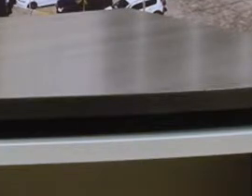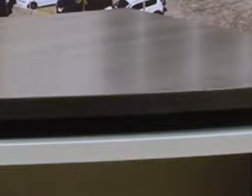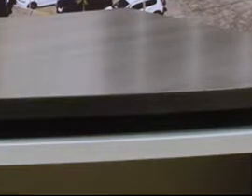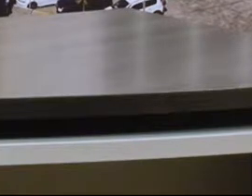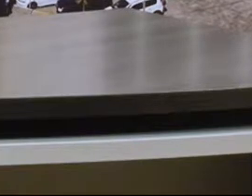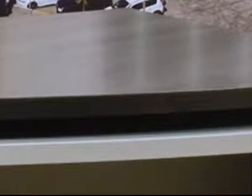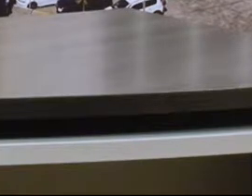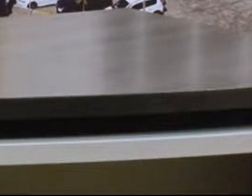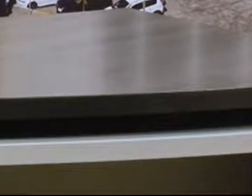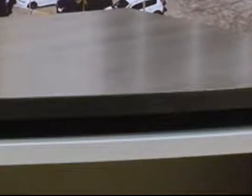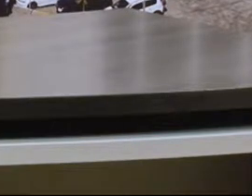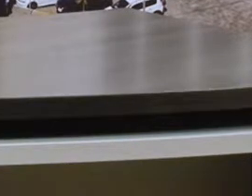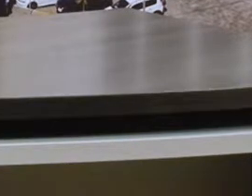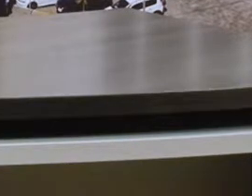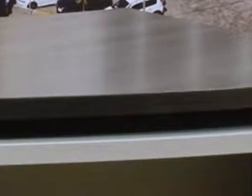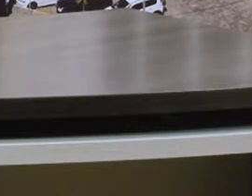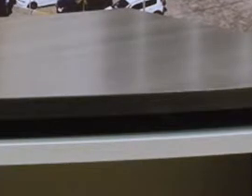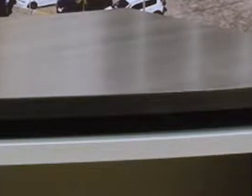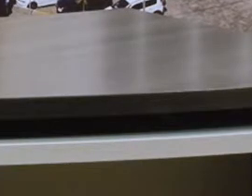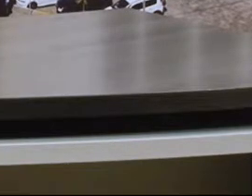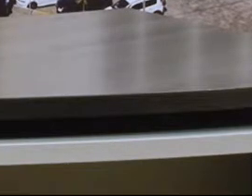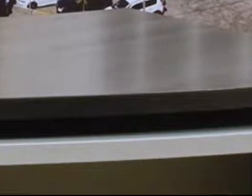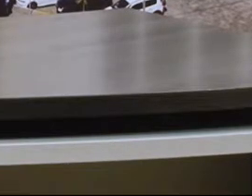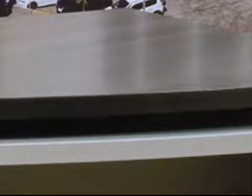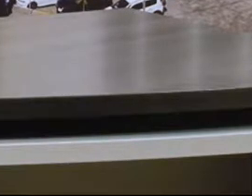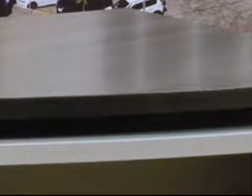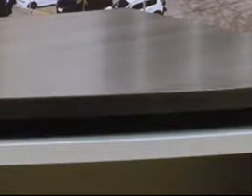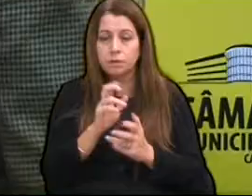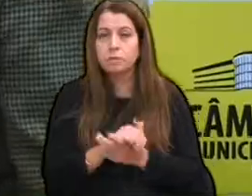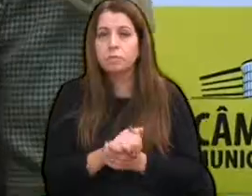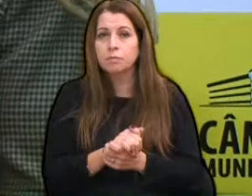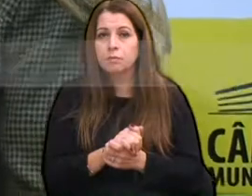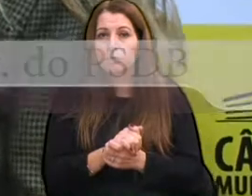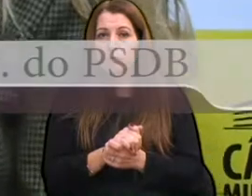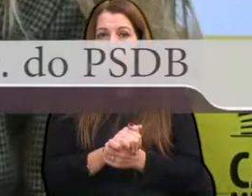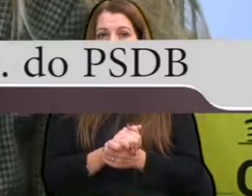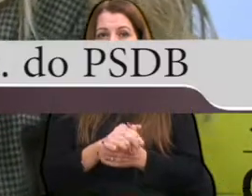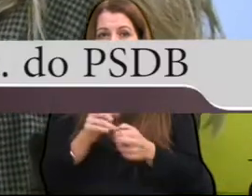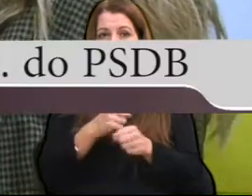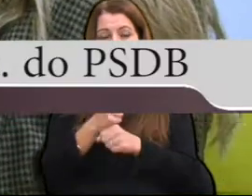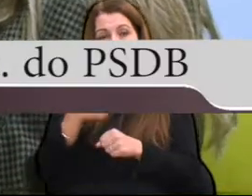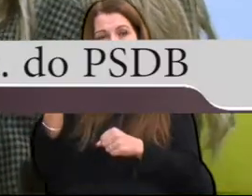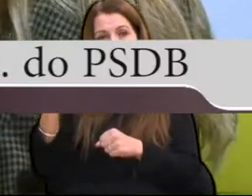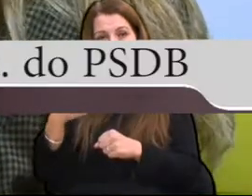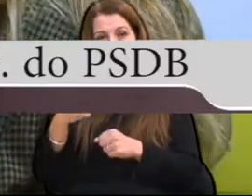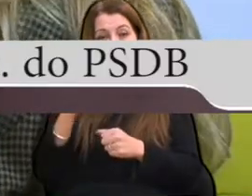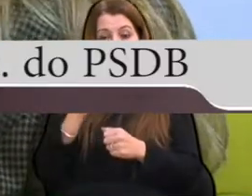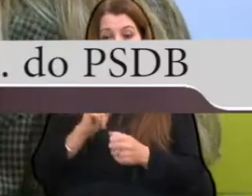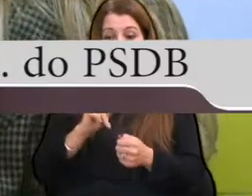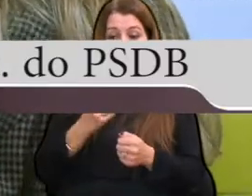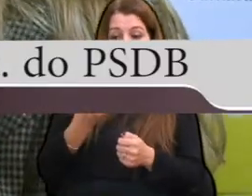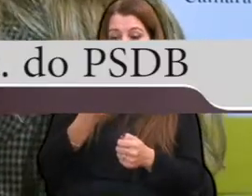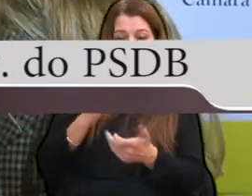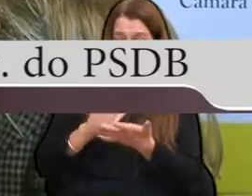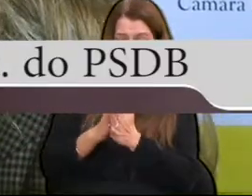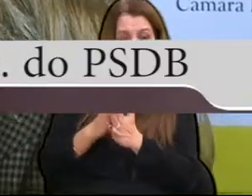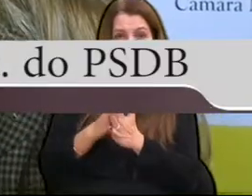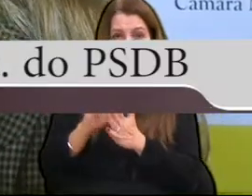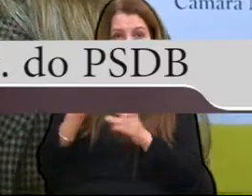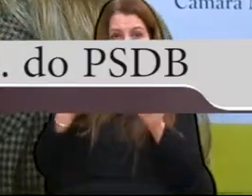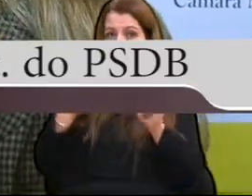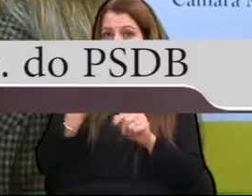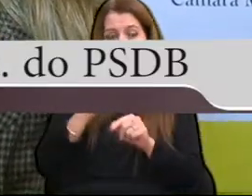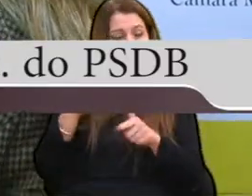de prevenção e instituir o Setembro Amarelo. Que ao longo dos anos, o suicídio sempre foi um tema não